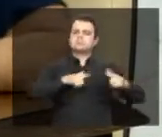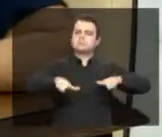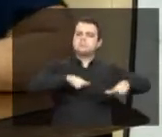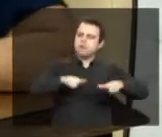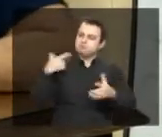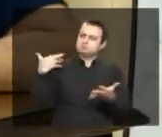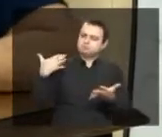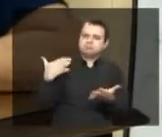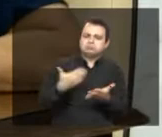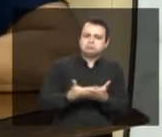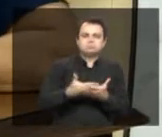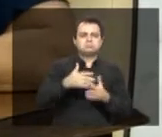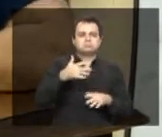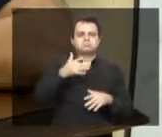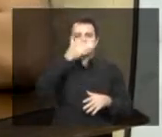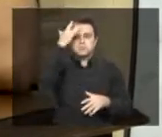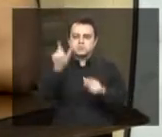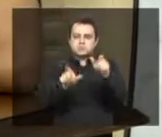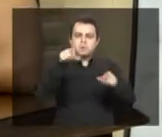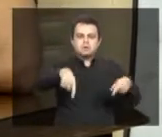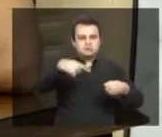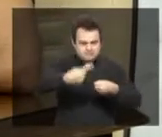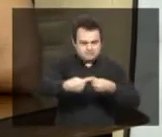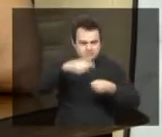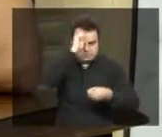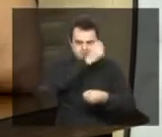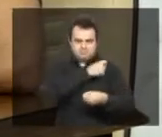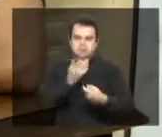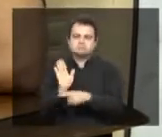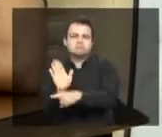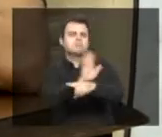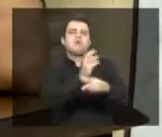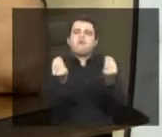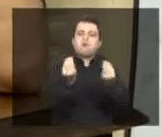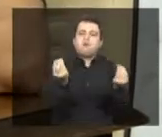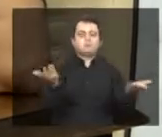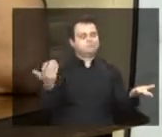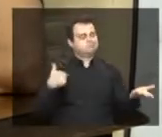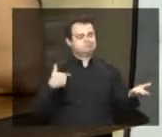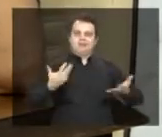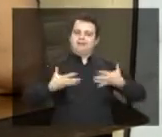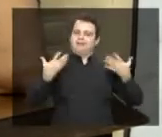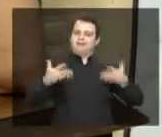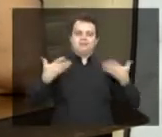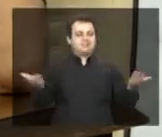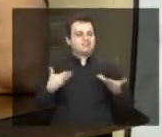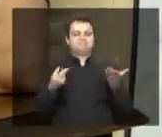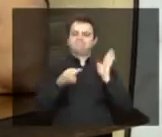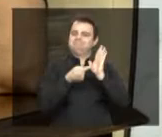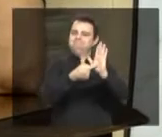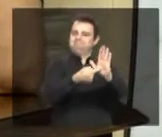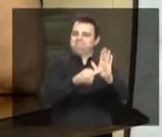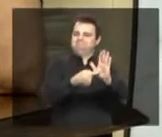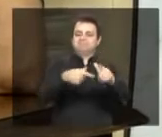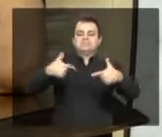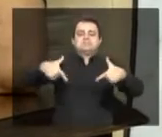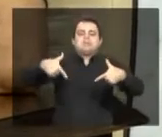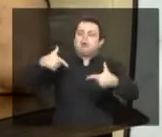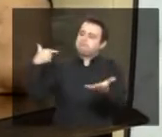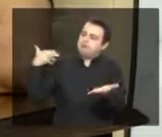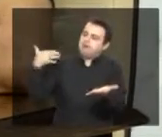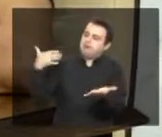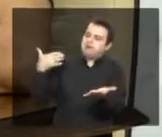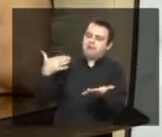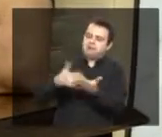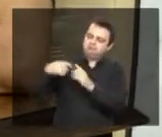toda a população de Rio Preto, né? E hoje estou muito contente para a gente mostrar todo o trabalho que vem sendo desenvolvido ao